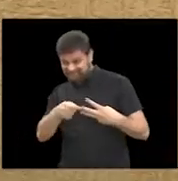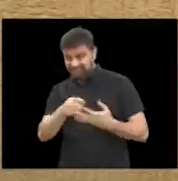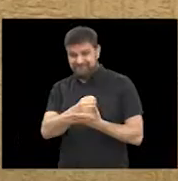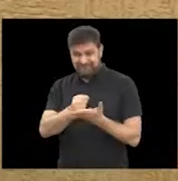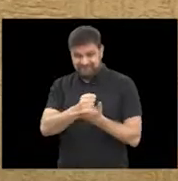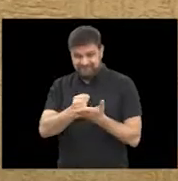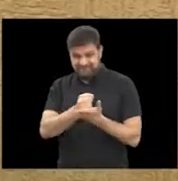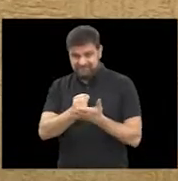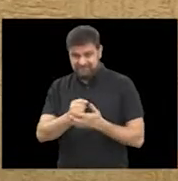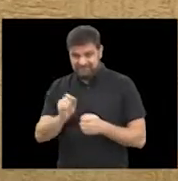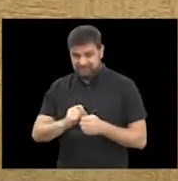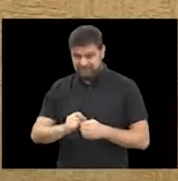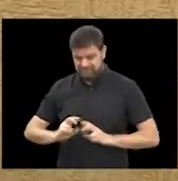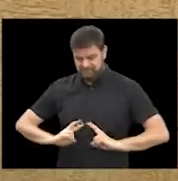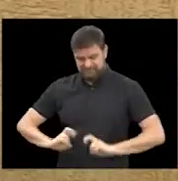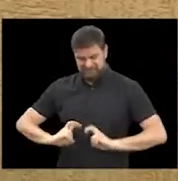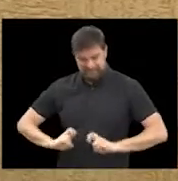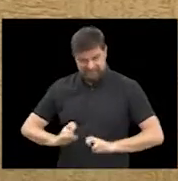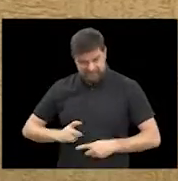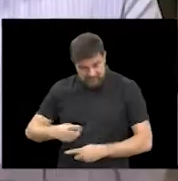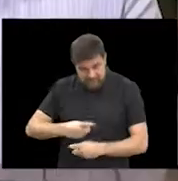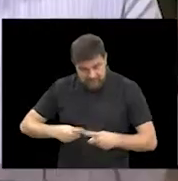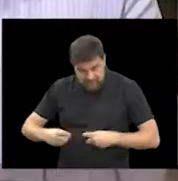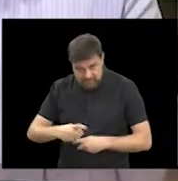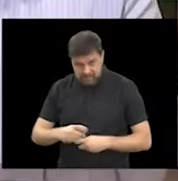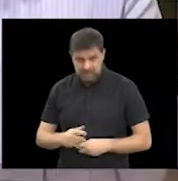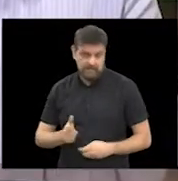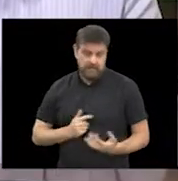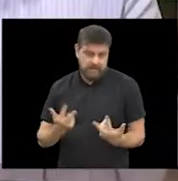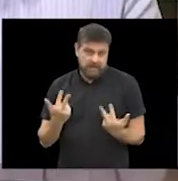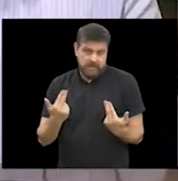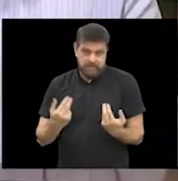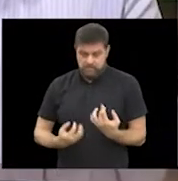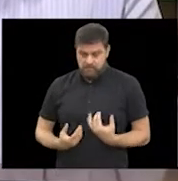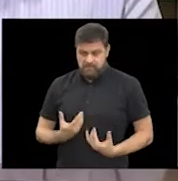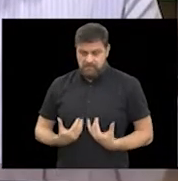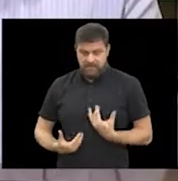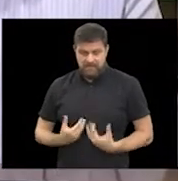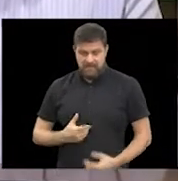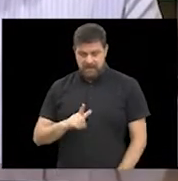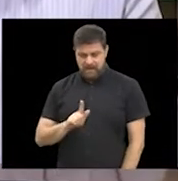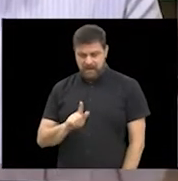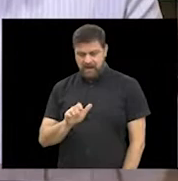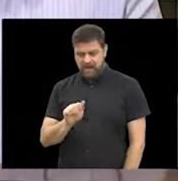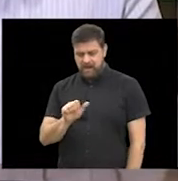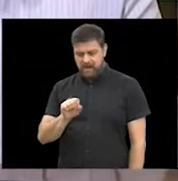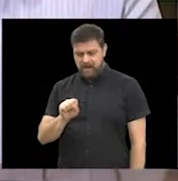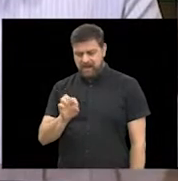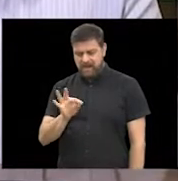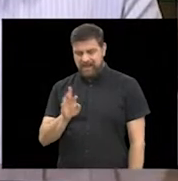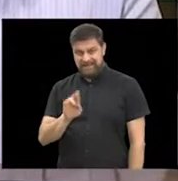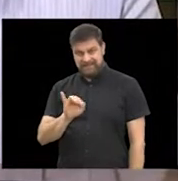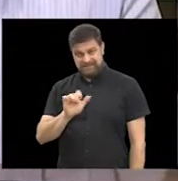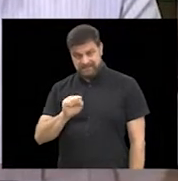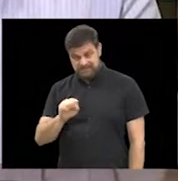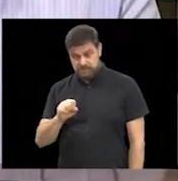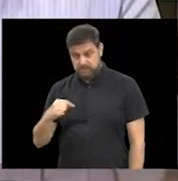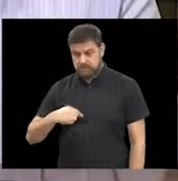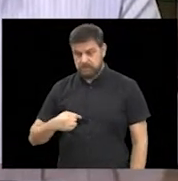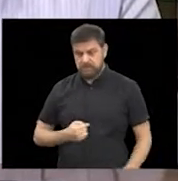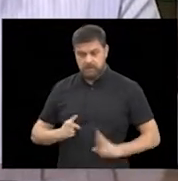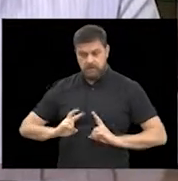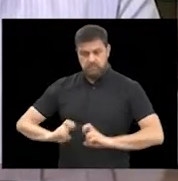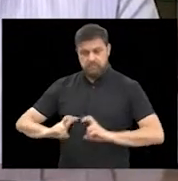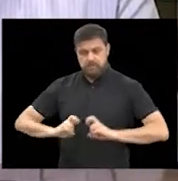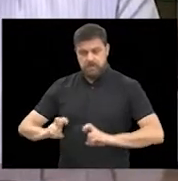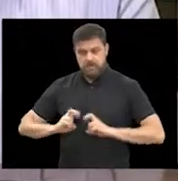E ela dá algum sintoma? Ela tem algum sintoma, essa bactéria? É o mesmo da gastrite e da úlcera. Sim. Não é a bactéria que vai te dar o